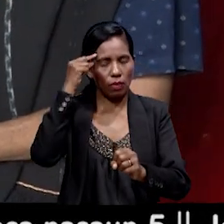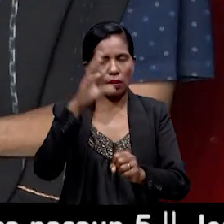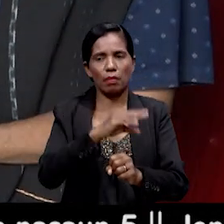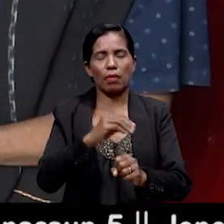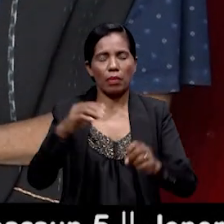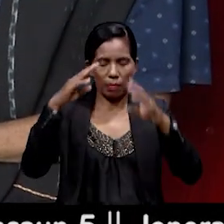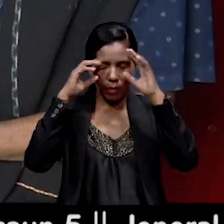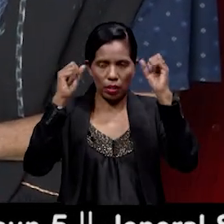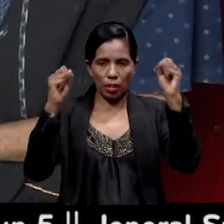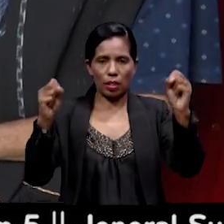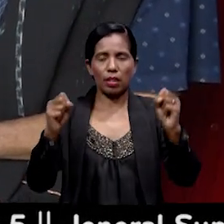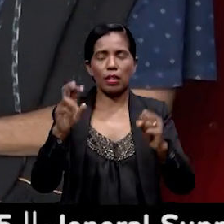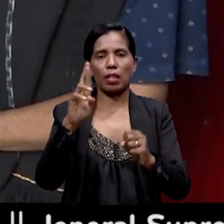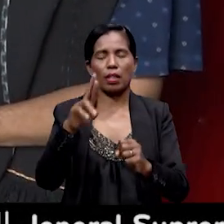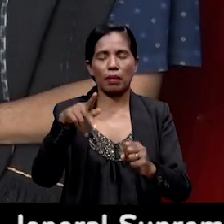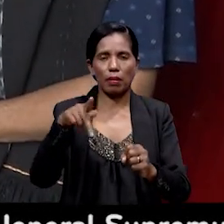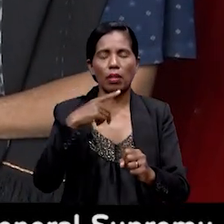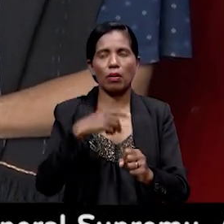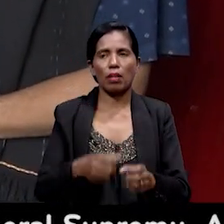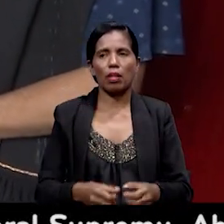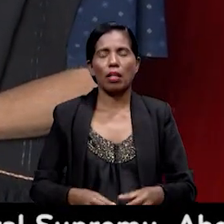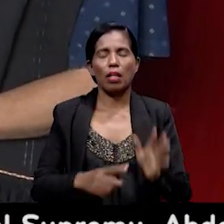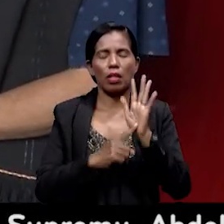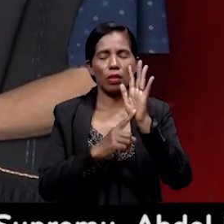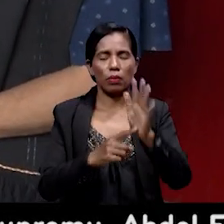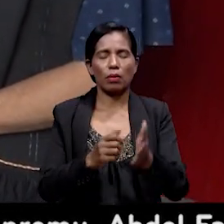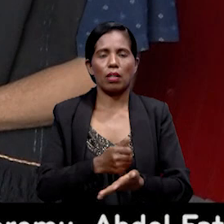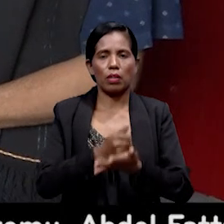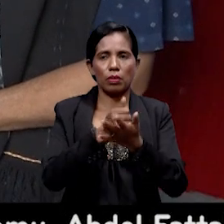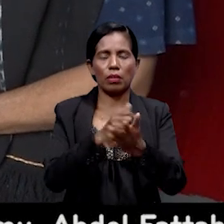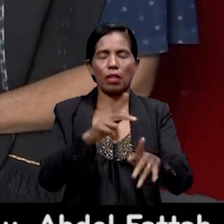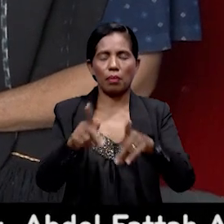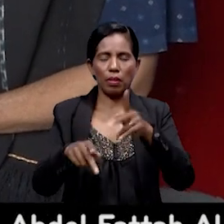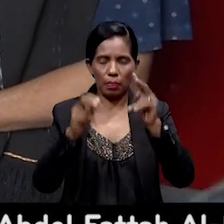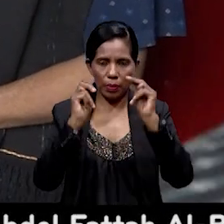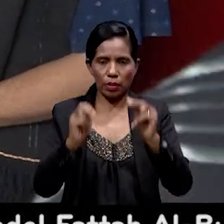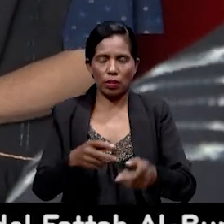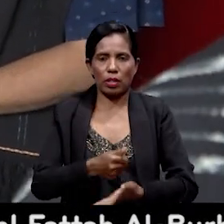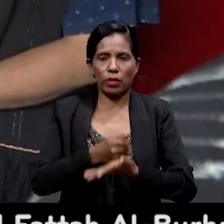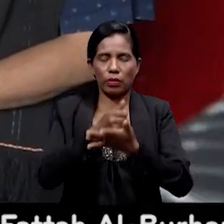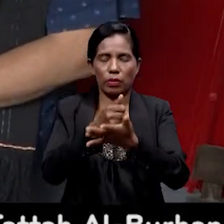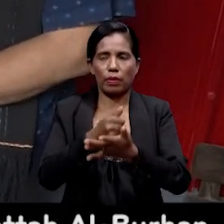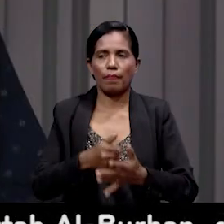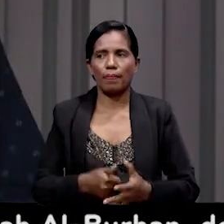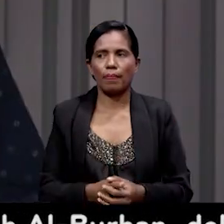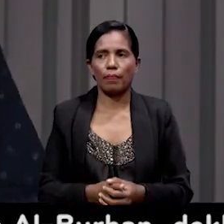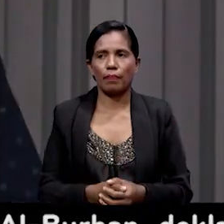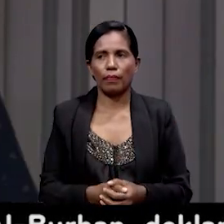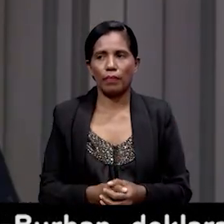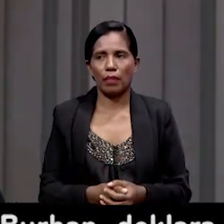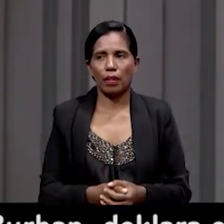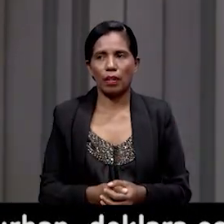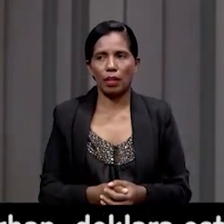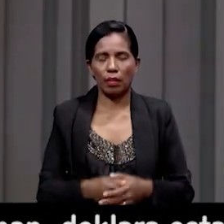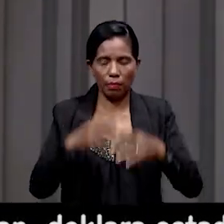be Presidente República honia esposa ha tudo solidariedade ba ema nebe precisa tulon. Presidência da República